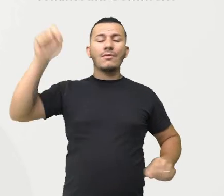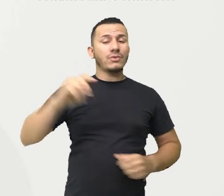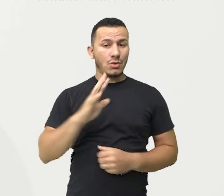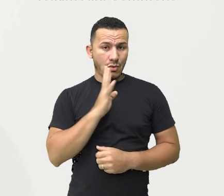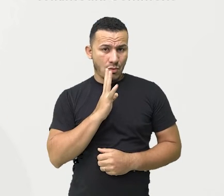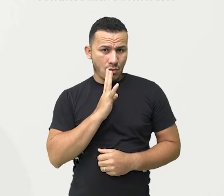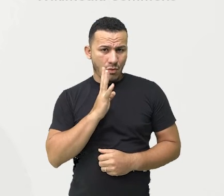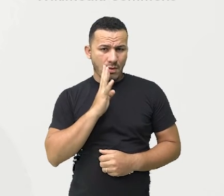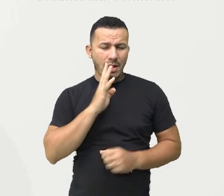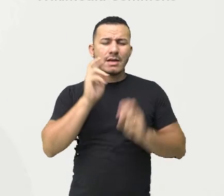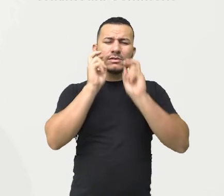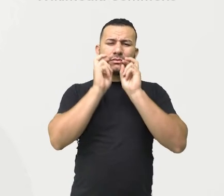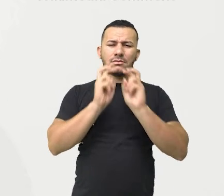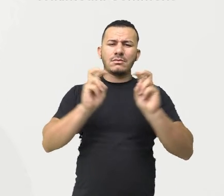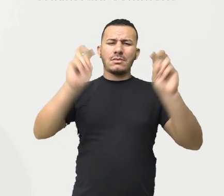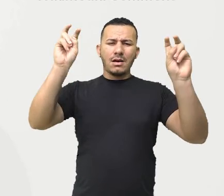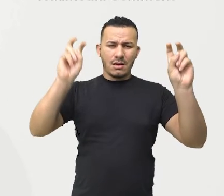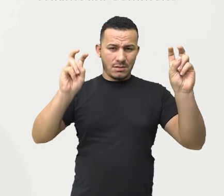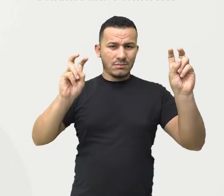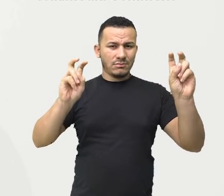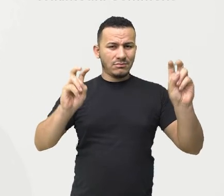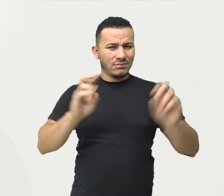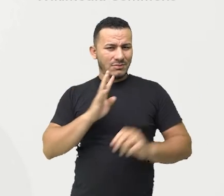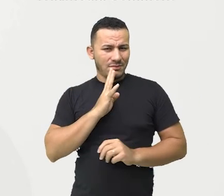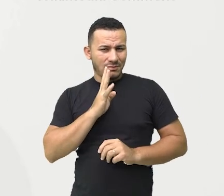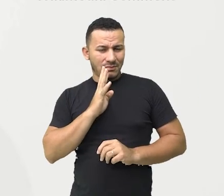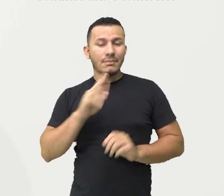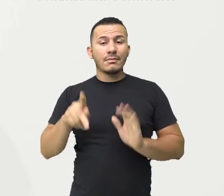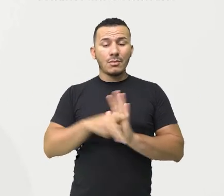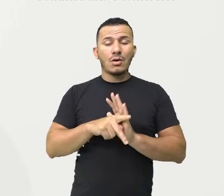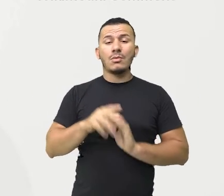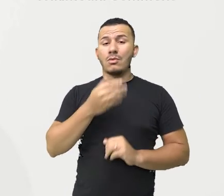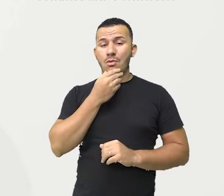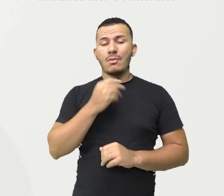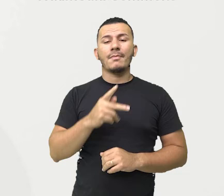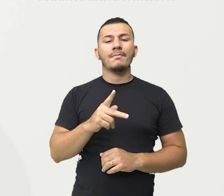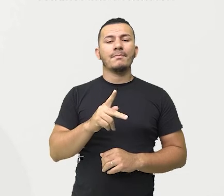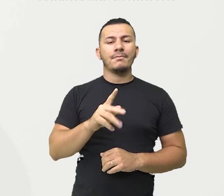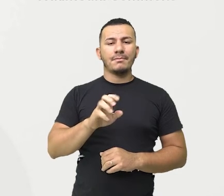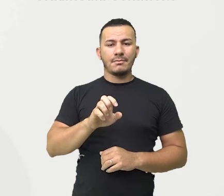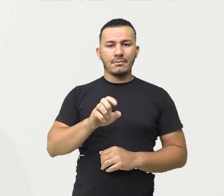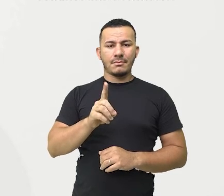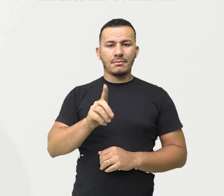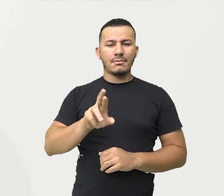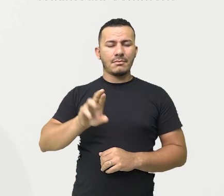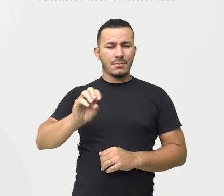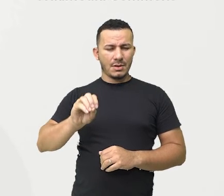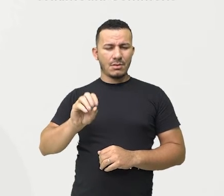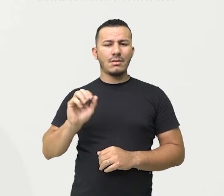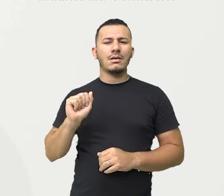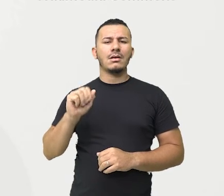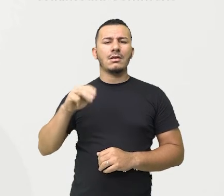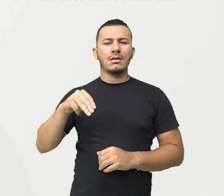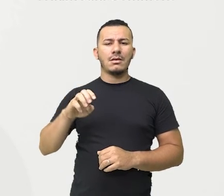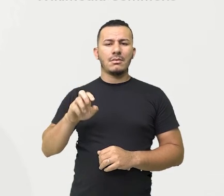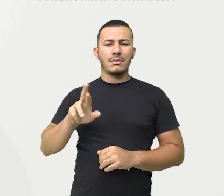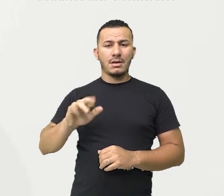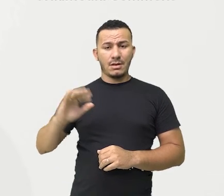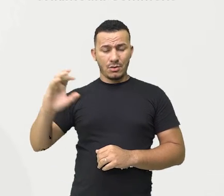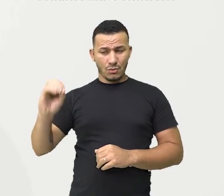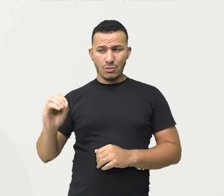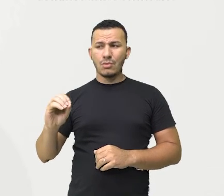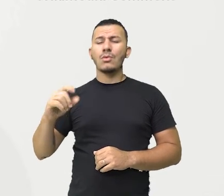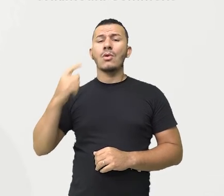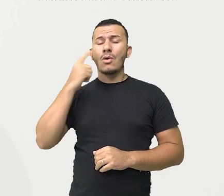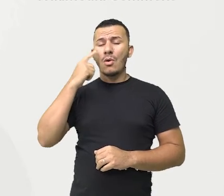o famoso quadro Grito do Ipiranga, de Pedro Américo, certo? Esse quadro, pessoal, foi